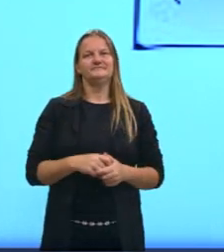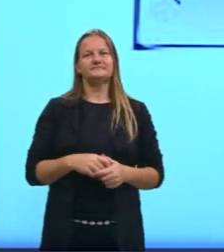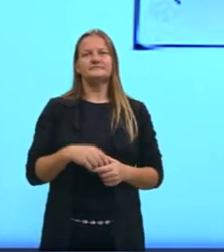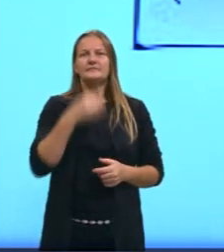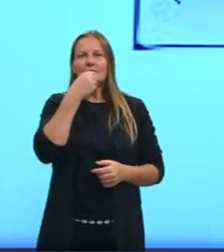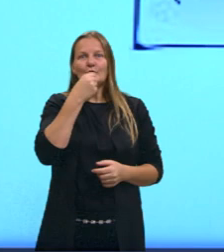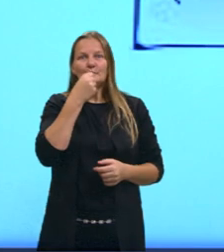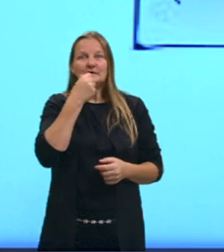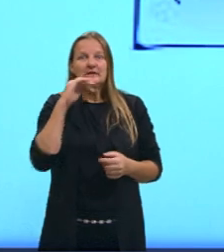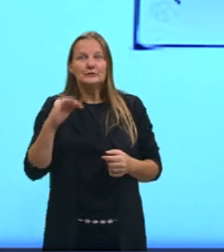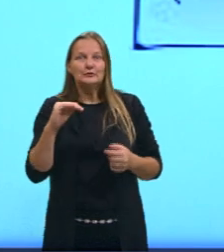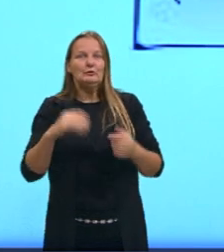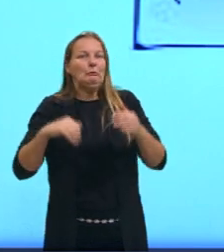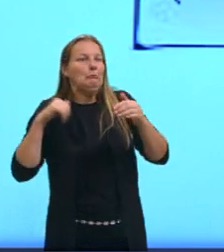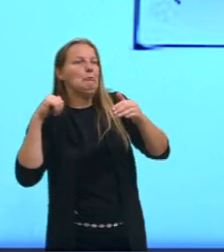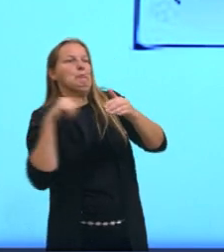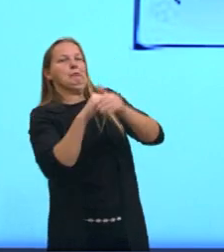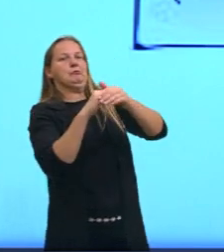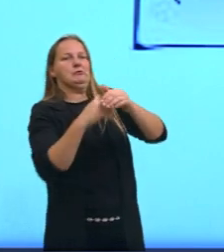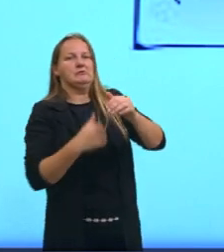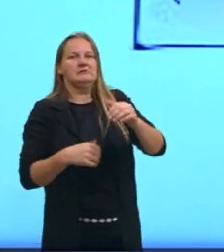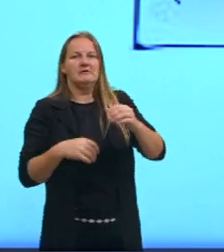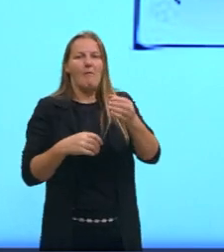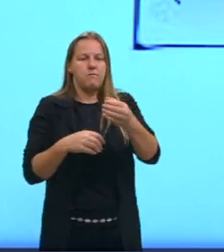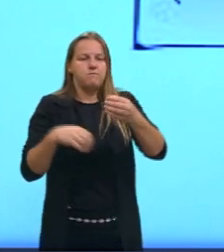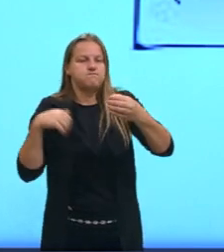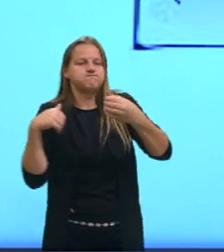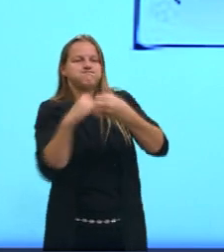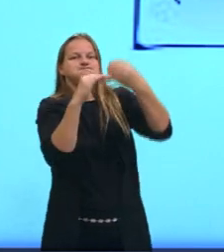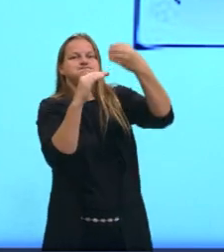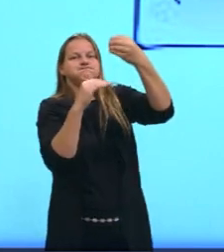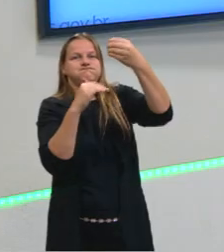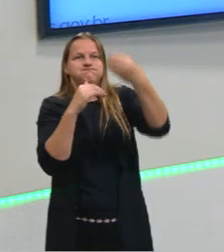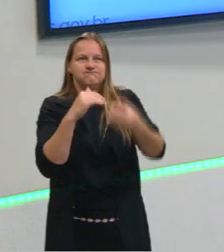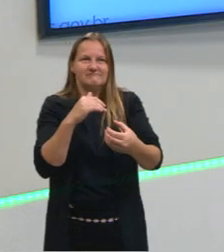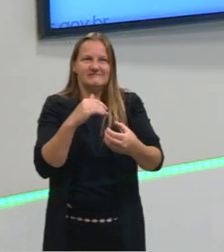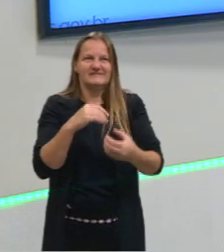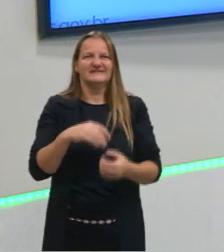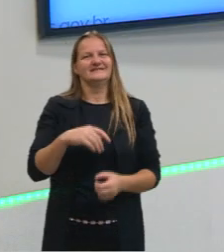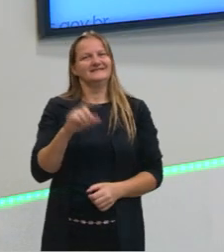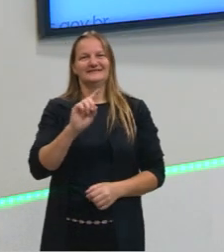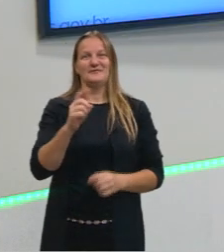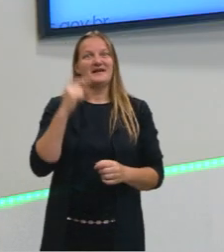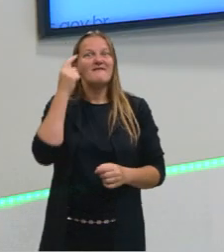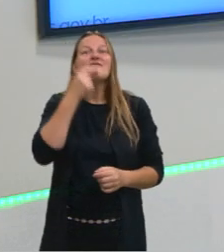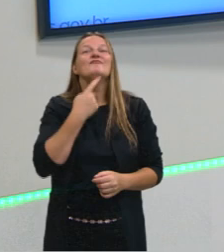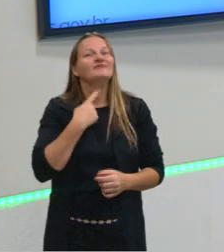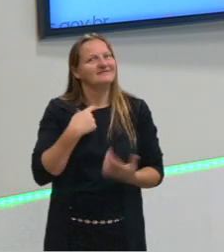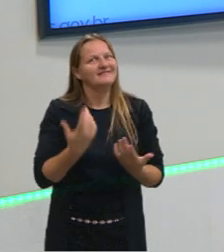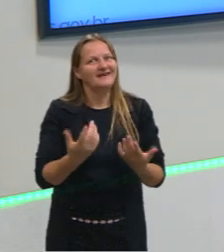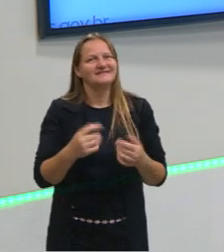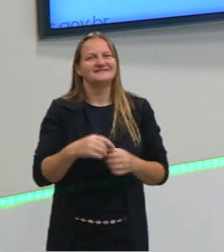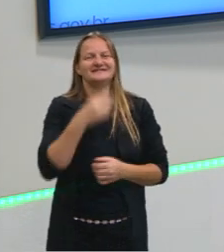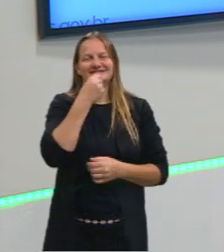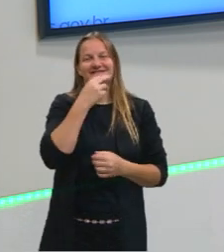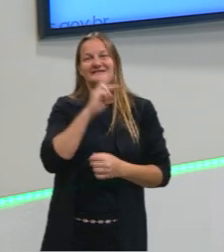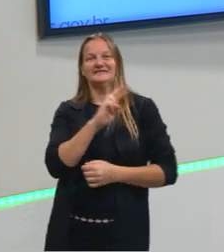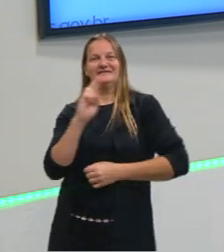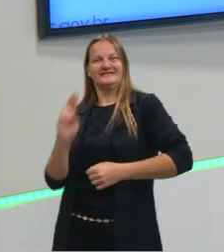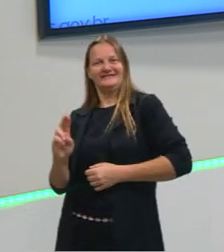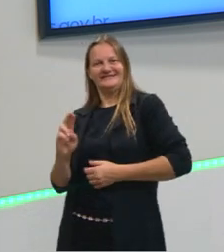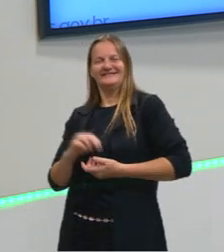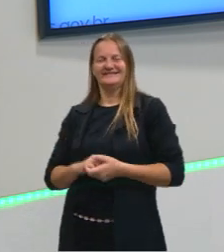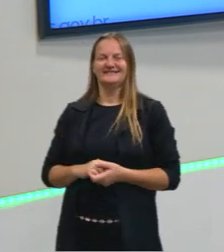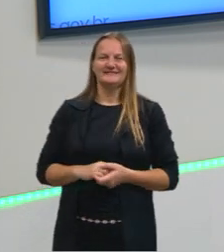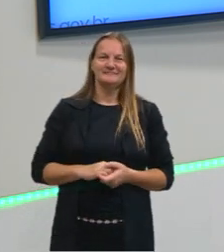exatamente o uso do significado errado né que era o significado de chutar e não era essa a intenção do rapaz que tava